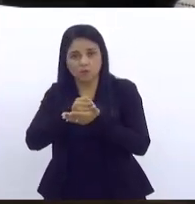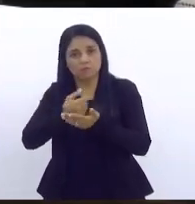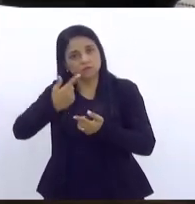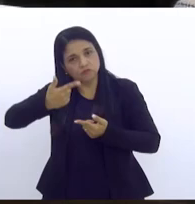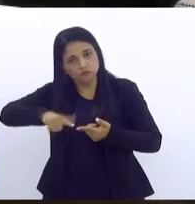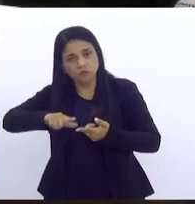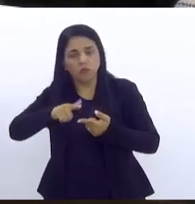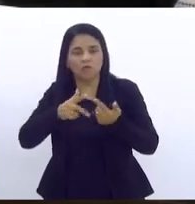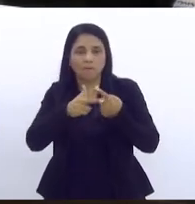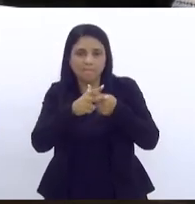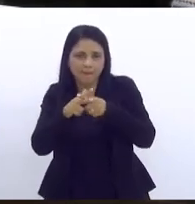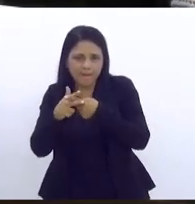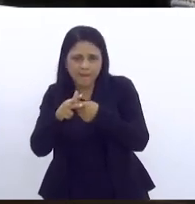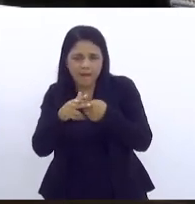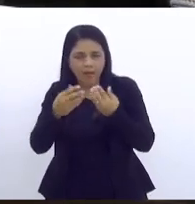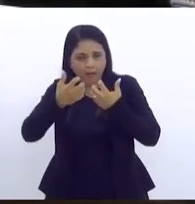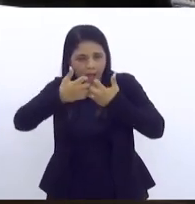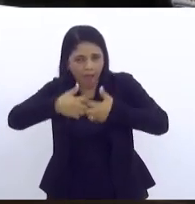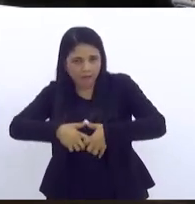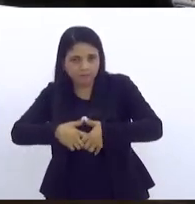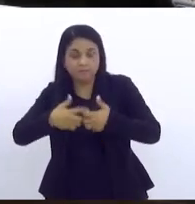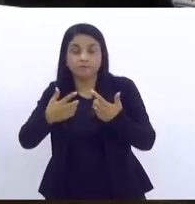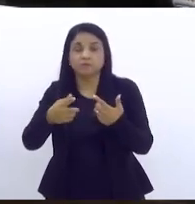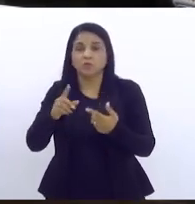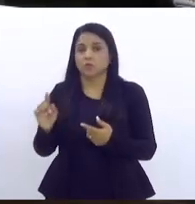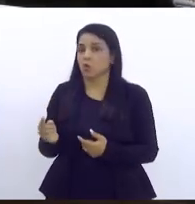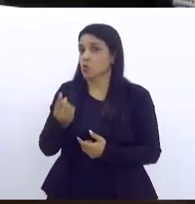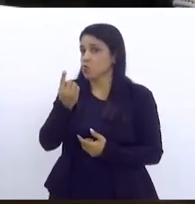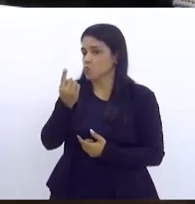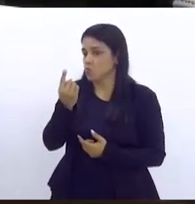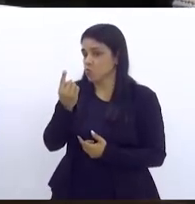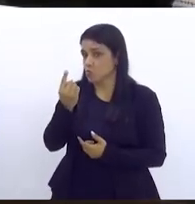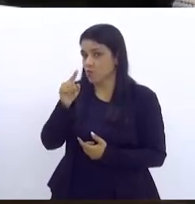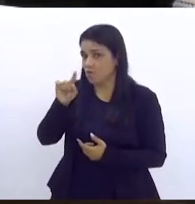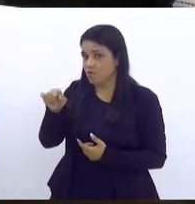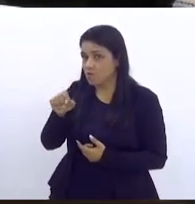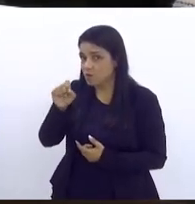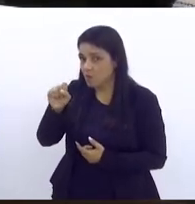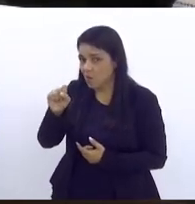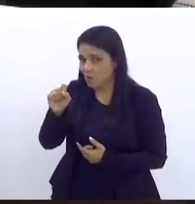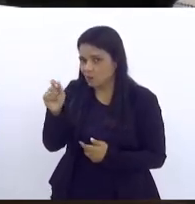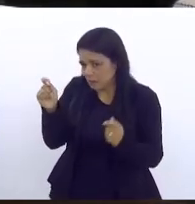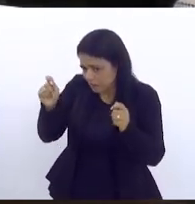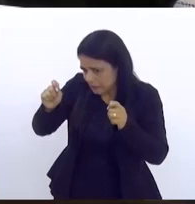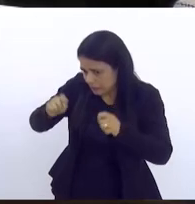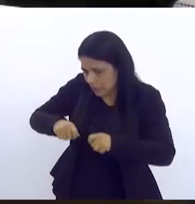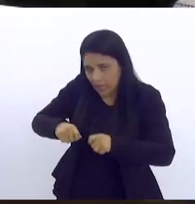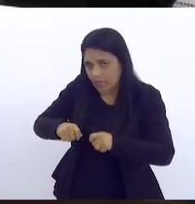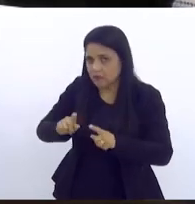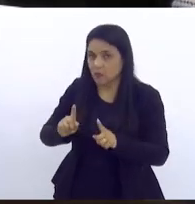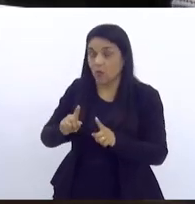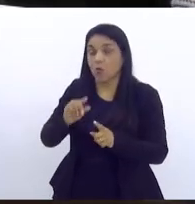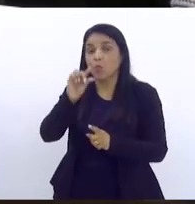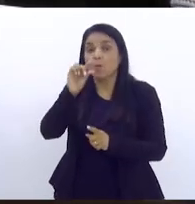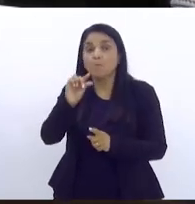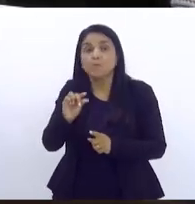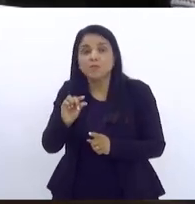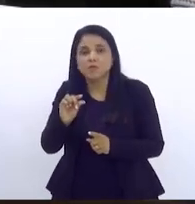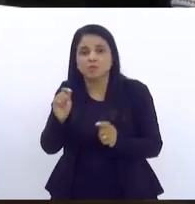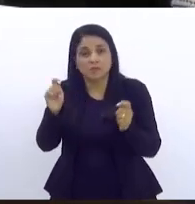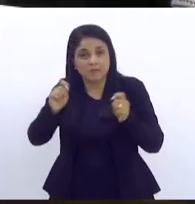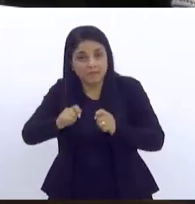eh eh a gente não tá dizendo que 1,8 é é o suficiente é o mínimo que eles vão ter que